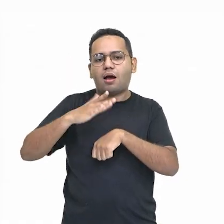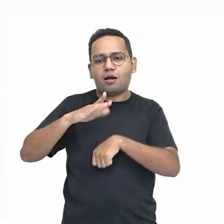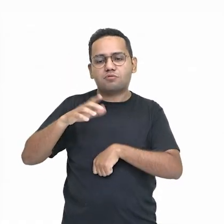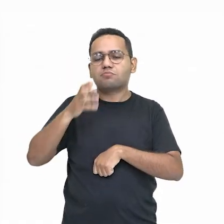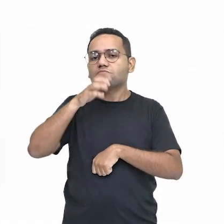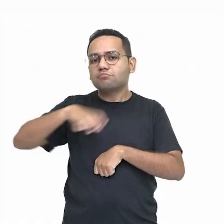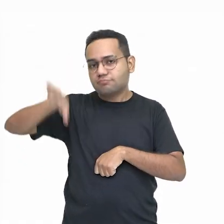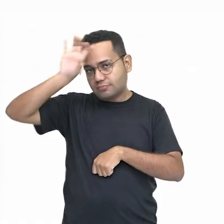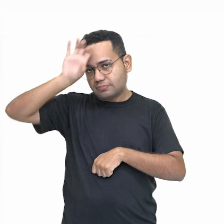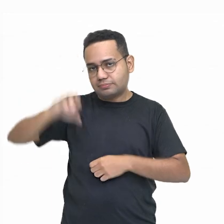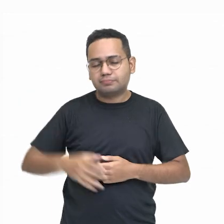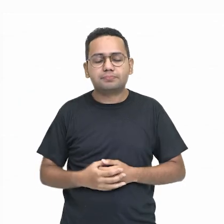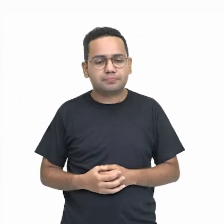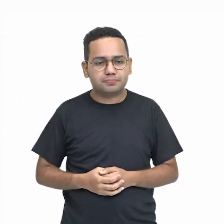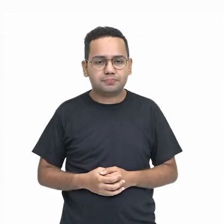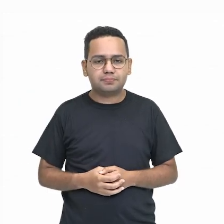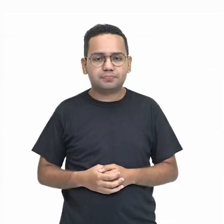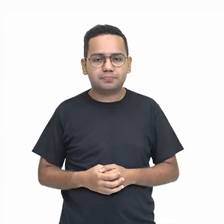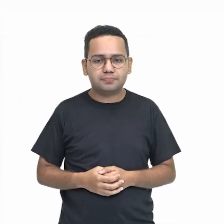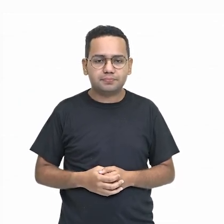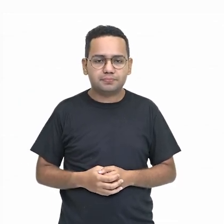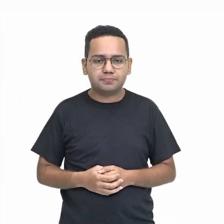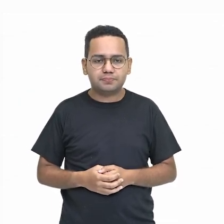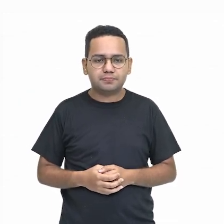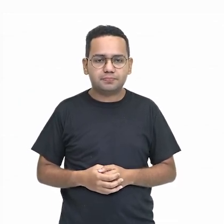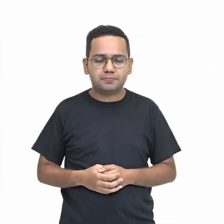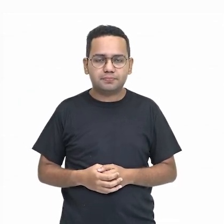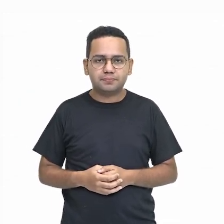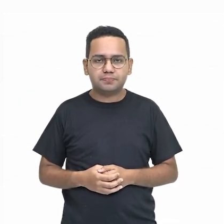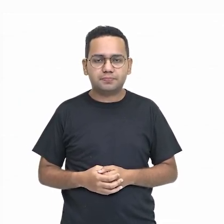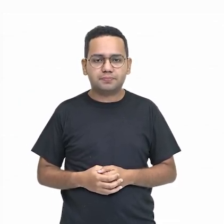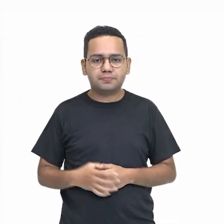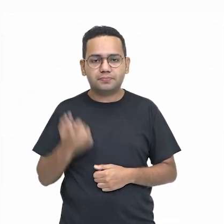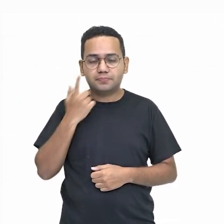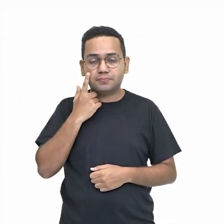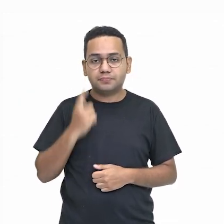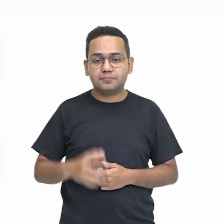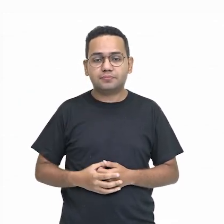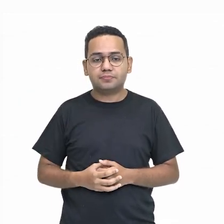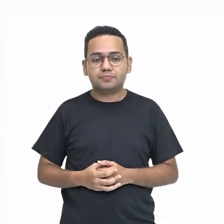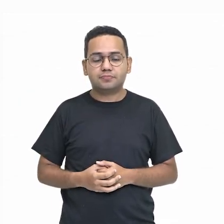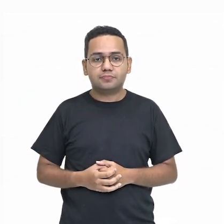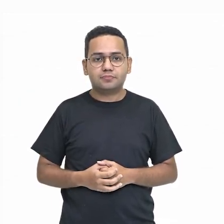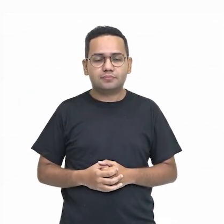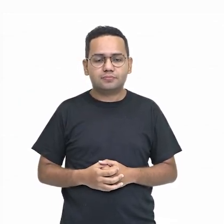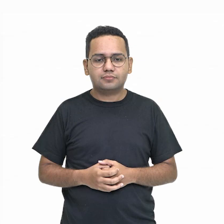dinâmica, leis de Newton, aplicações das leis de Newton.